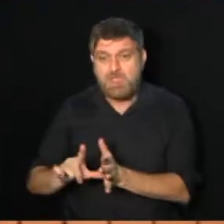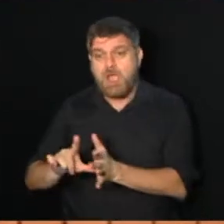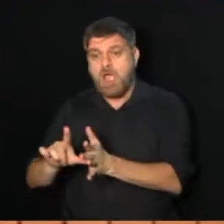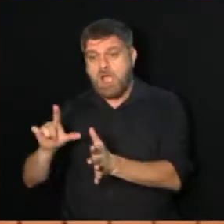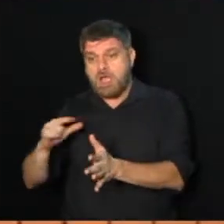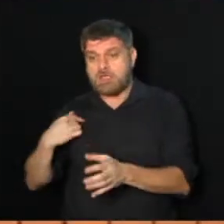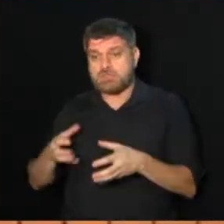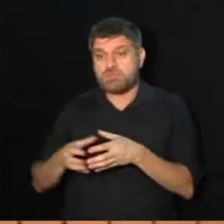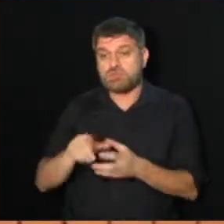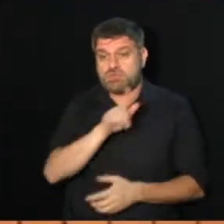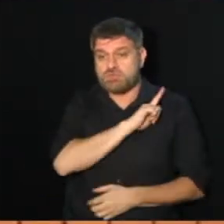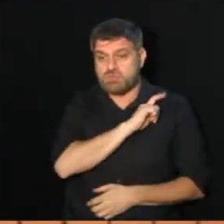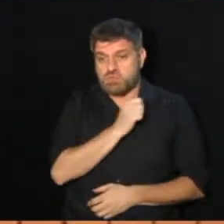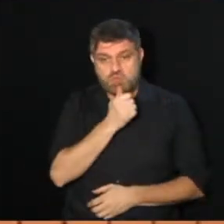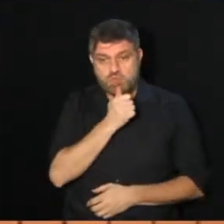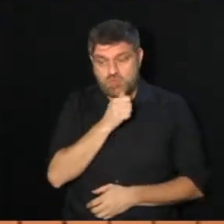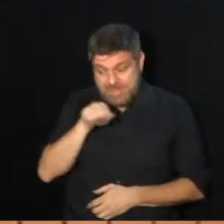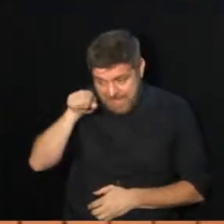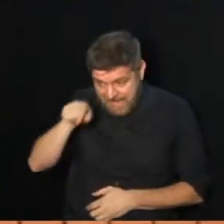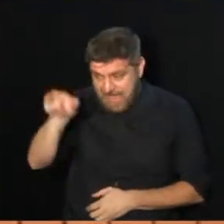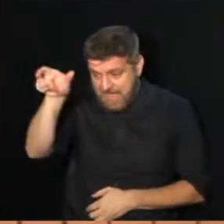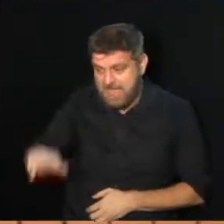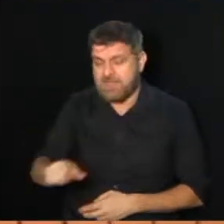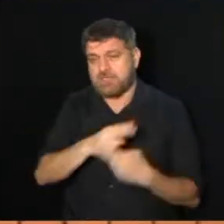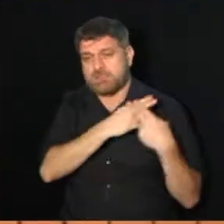grupo gestor,